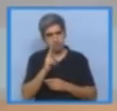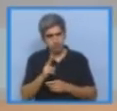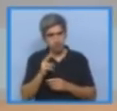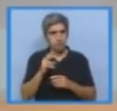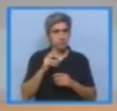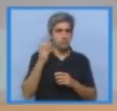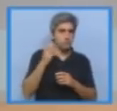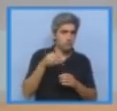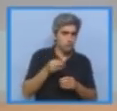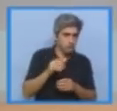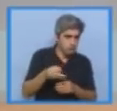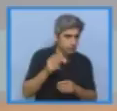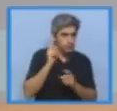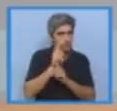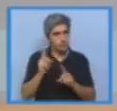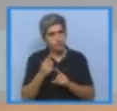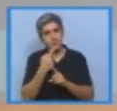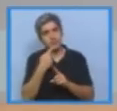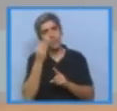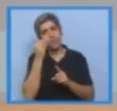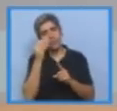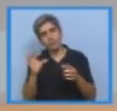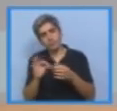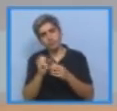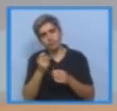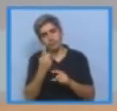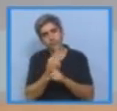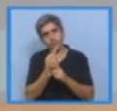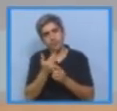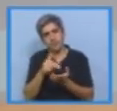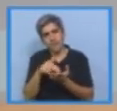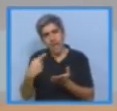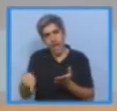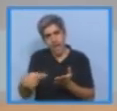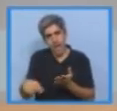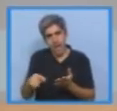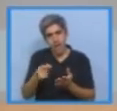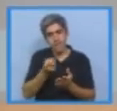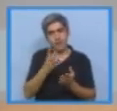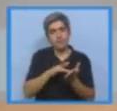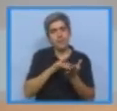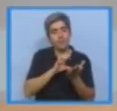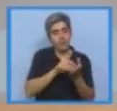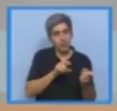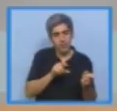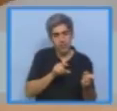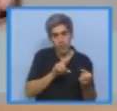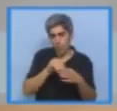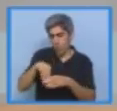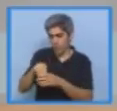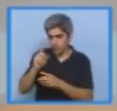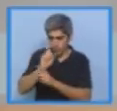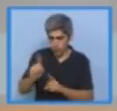pode ser da música, e perceber como é que muitas vezes há a presença de elementos bíblicos em